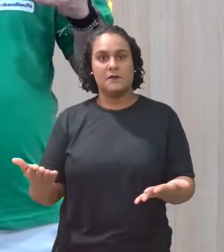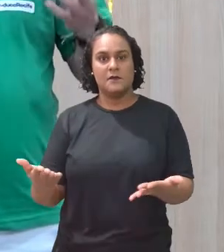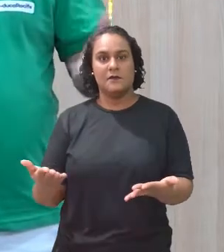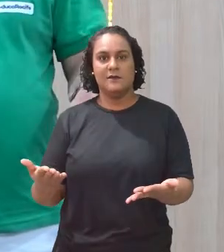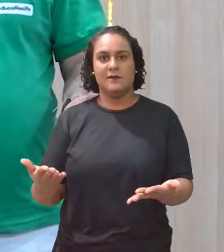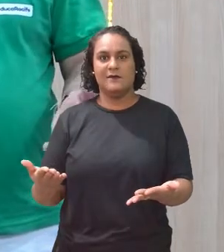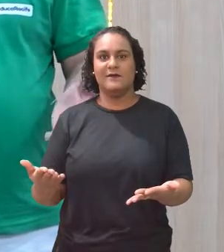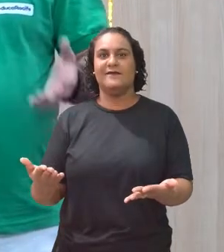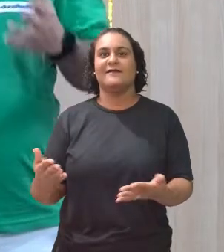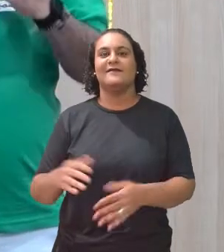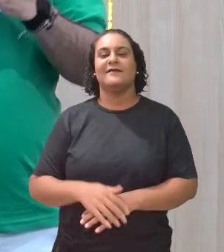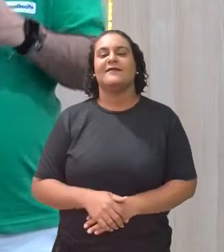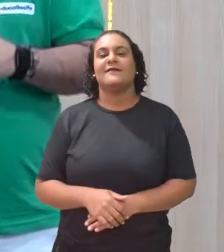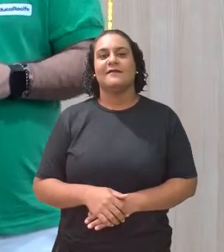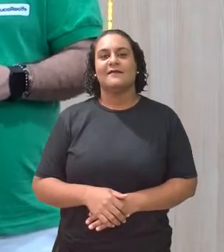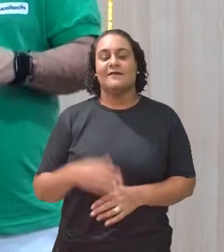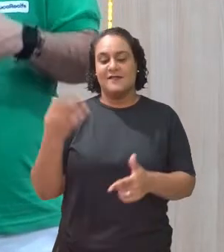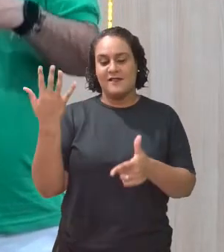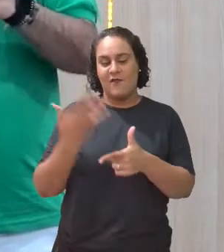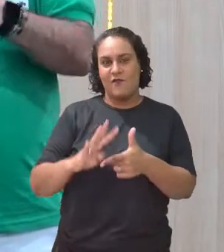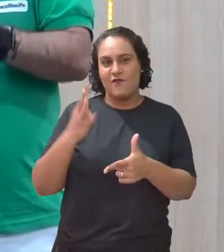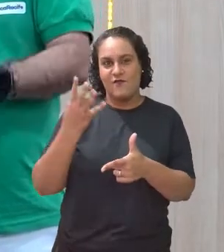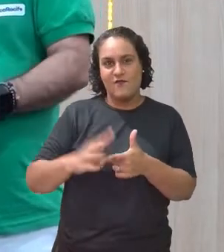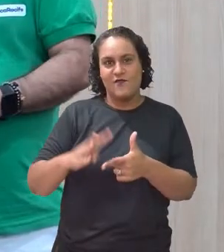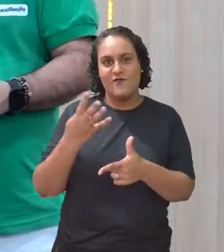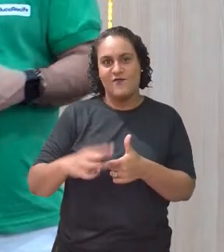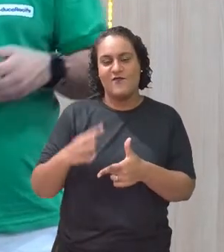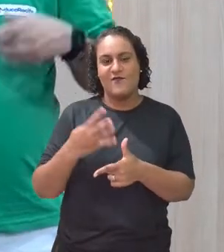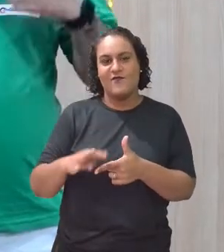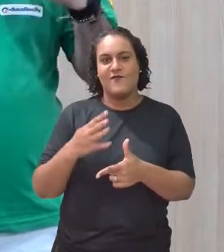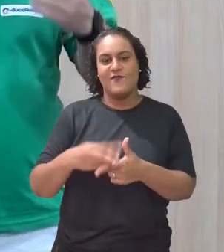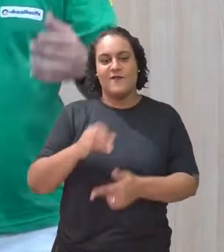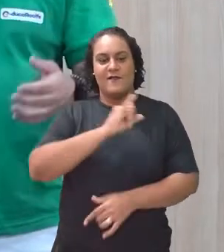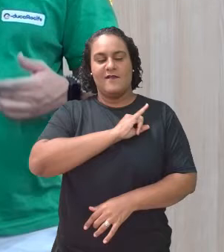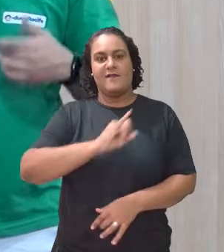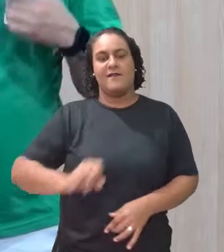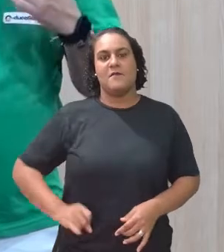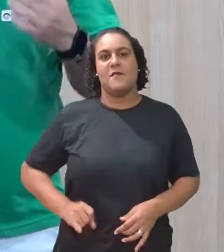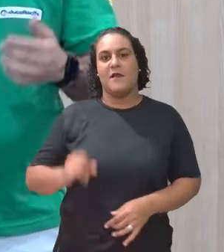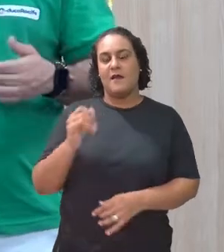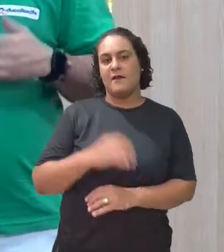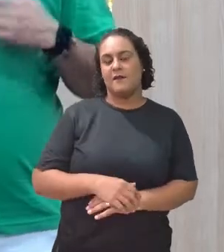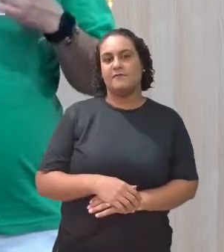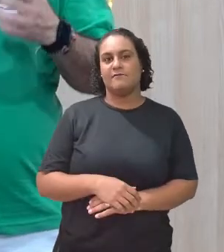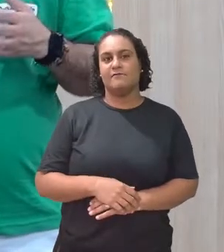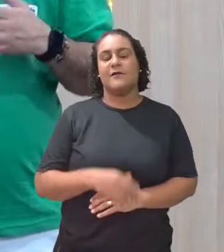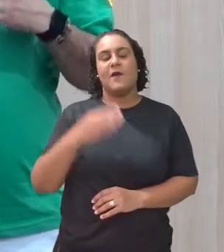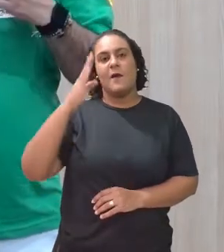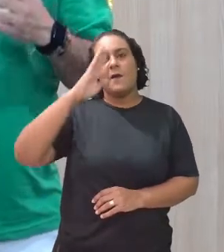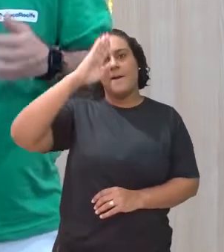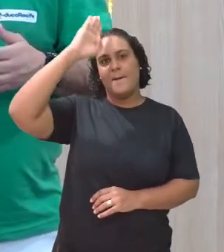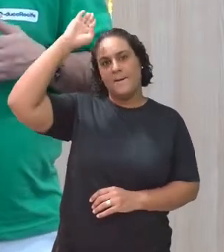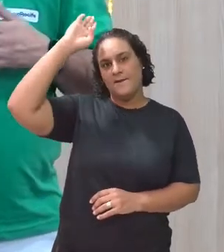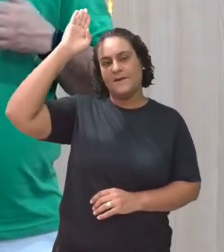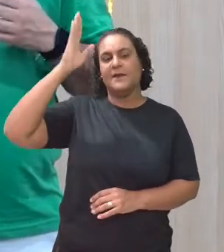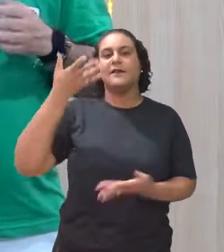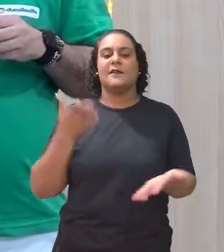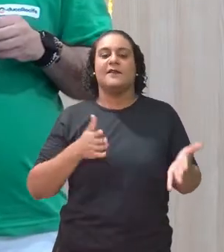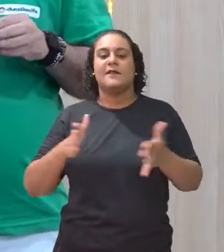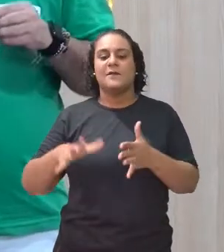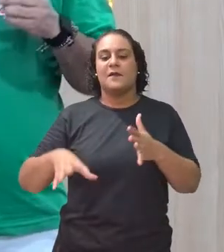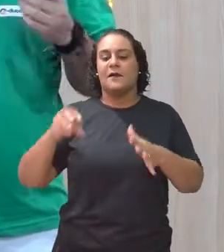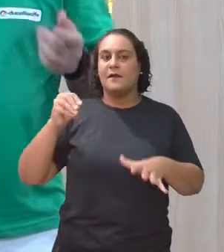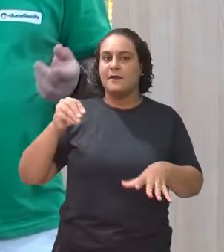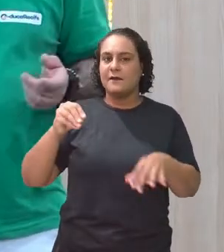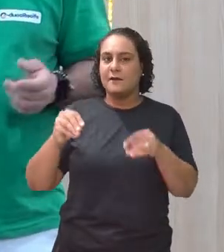a crise do Império Romano, né, e a transição para a Idade Média. Então,